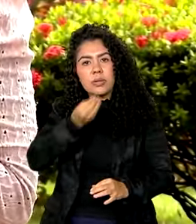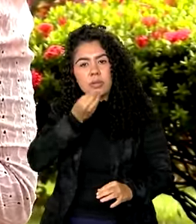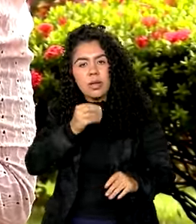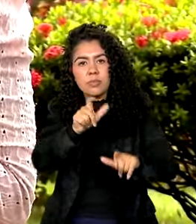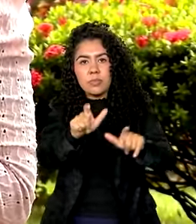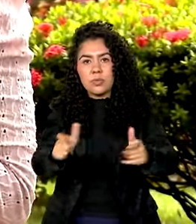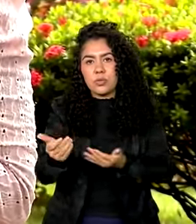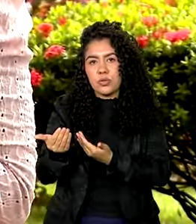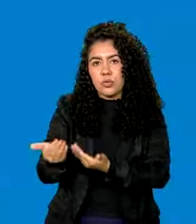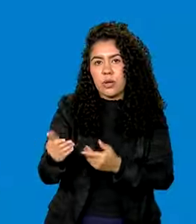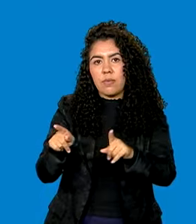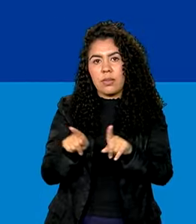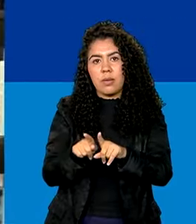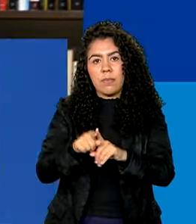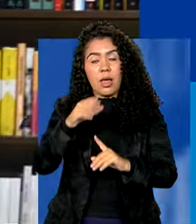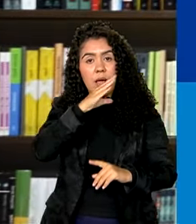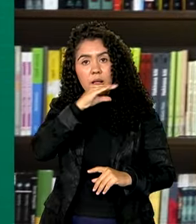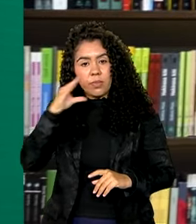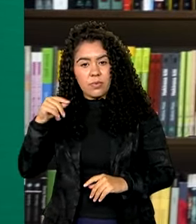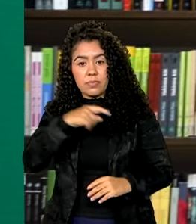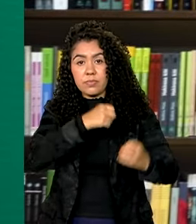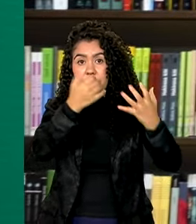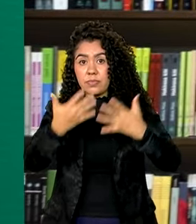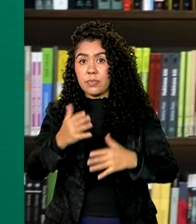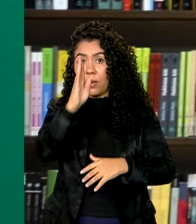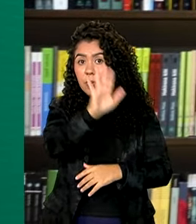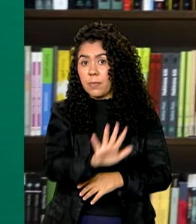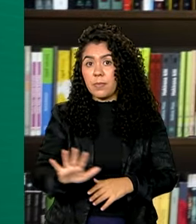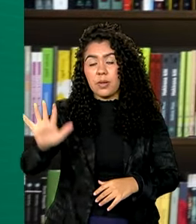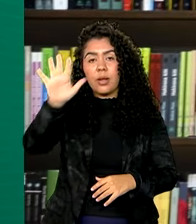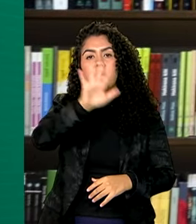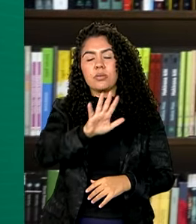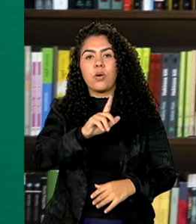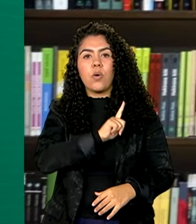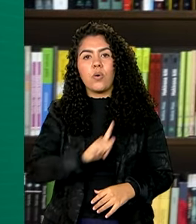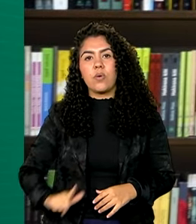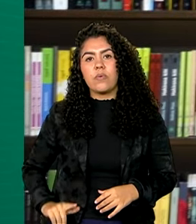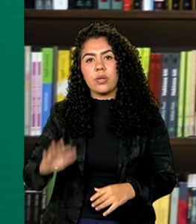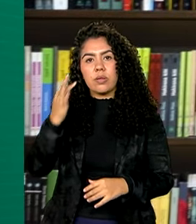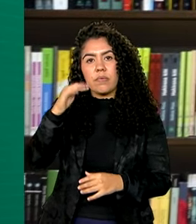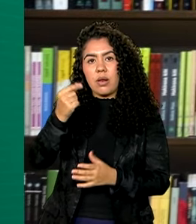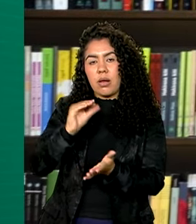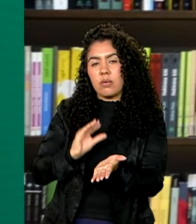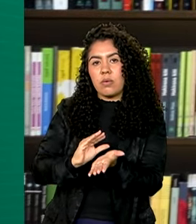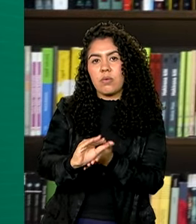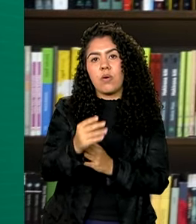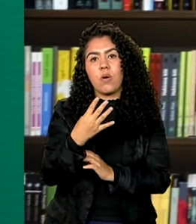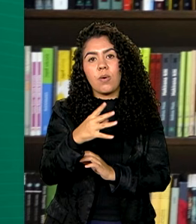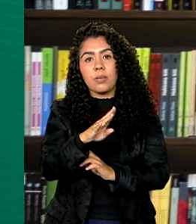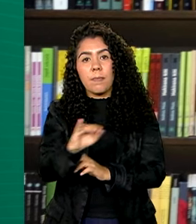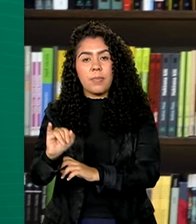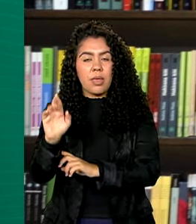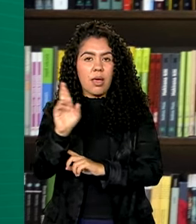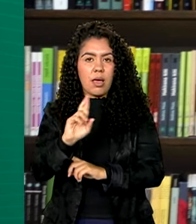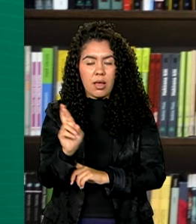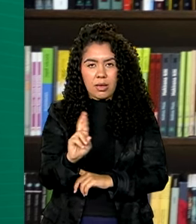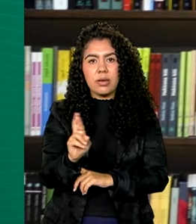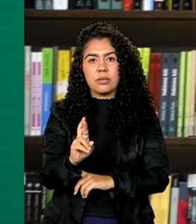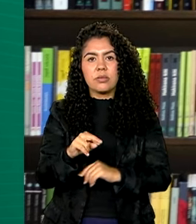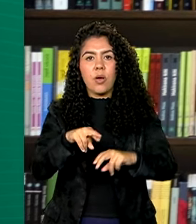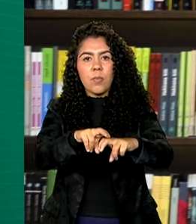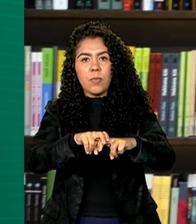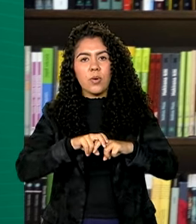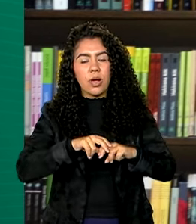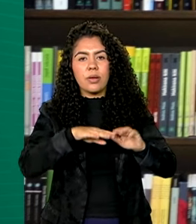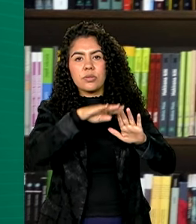jovens e adultos. Em todo o país, o governo federal vai investir quase 4 bilhões de reais por meio do novo Programa